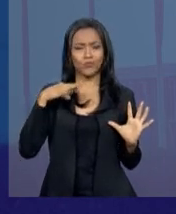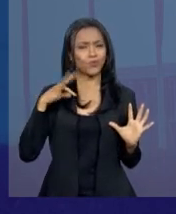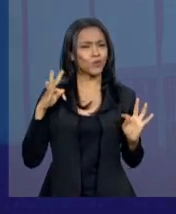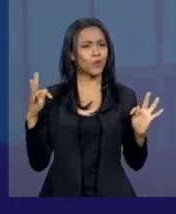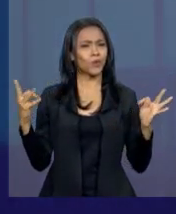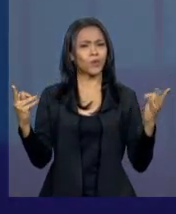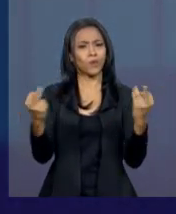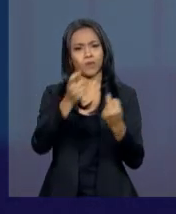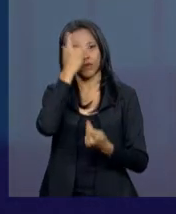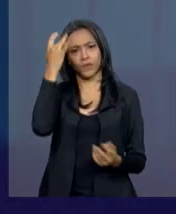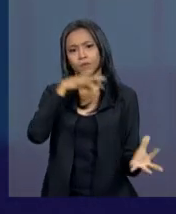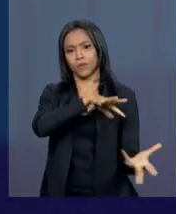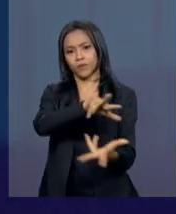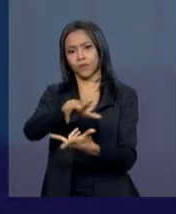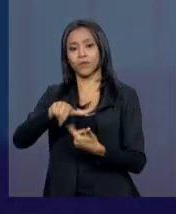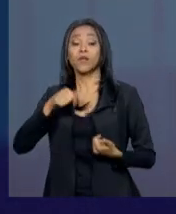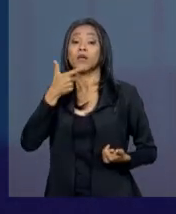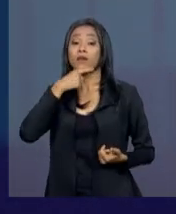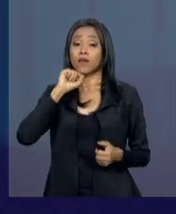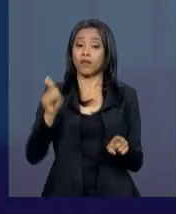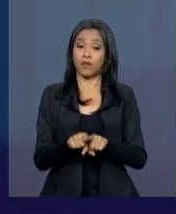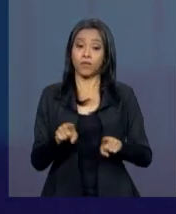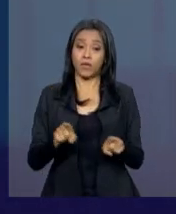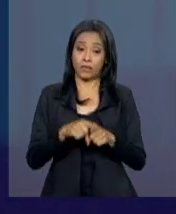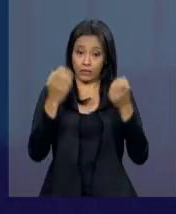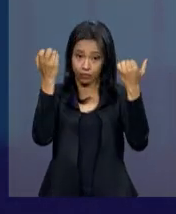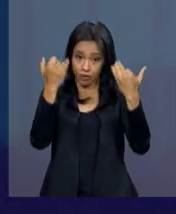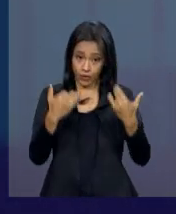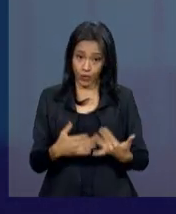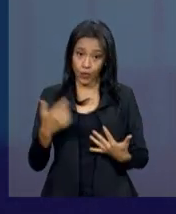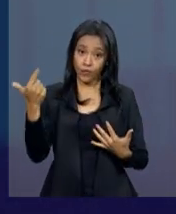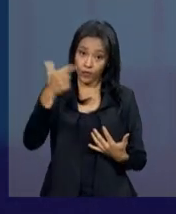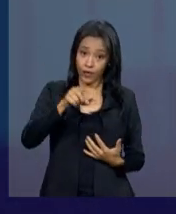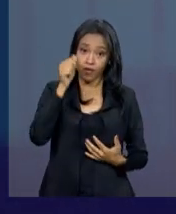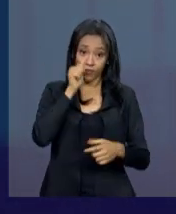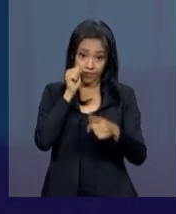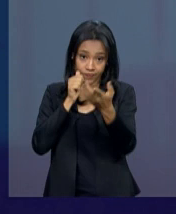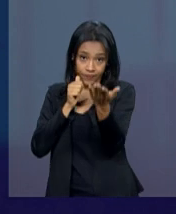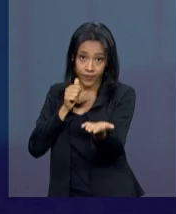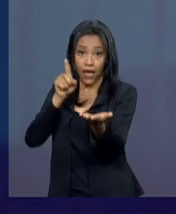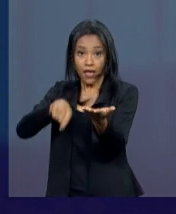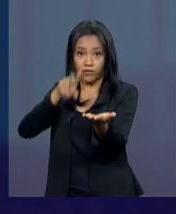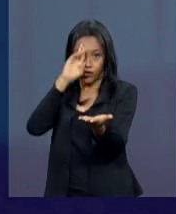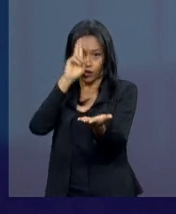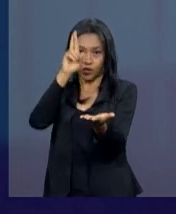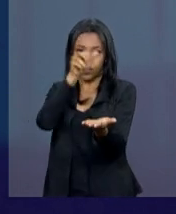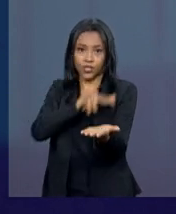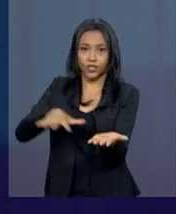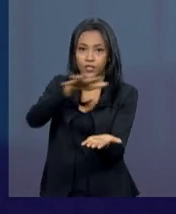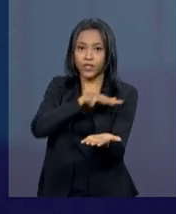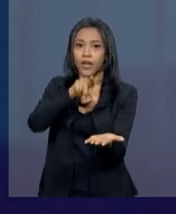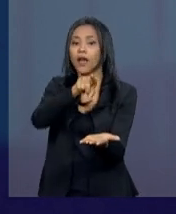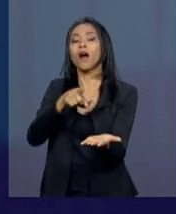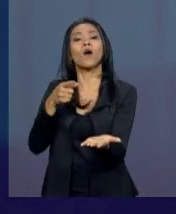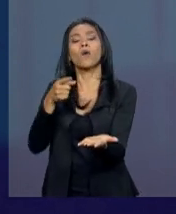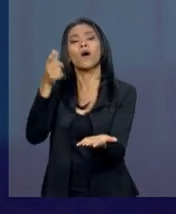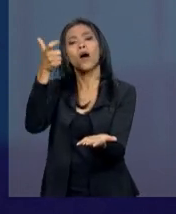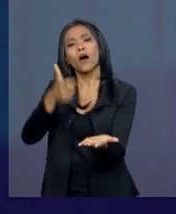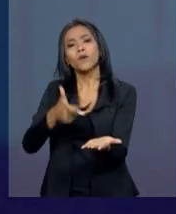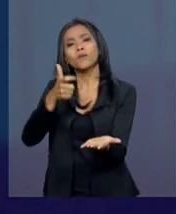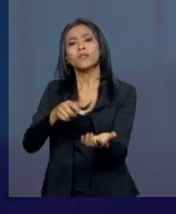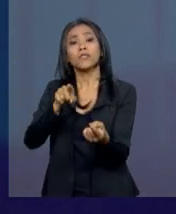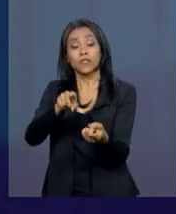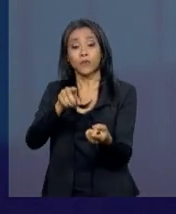falou hoje nas redes sociais sobre a assembleia da onu foi à lousã para medina que é diretora geral de cultura da organização dos estados ibero-americanos